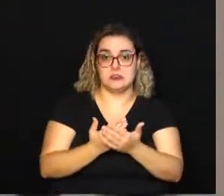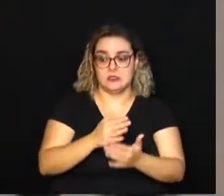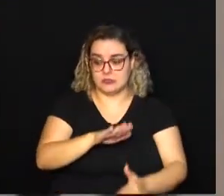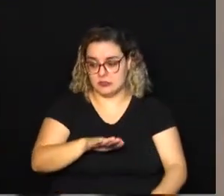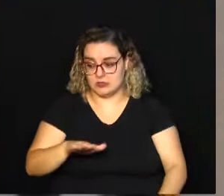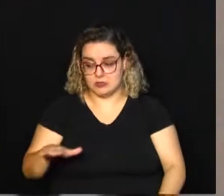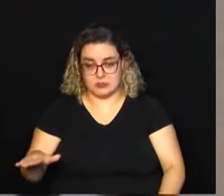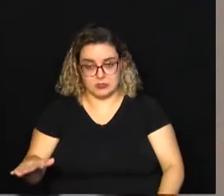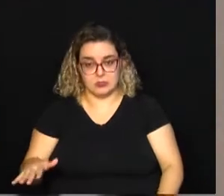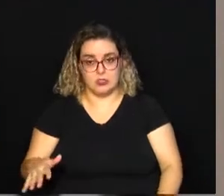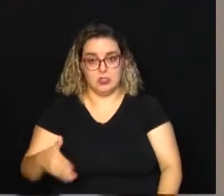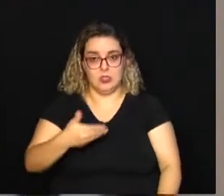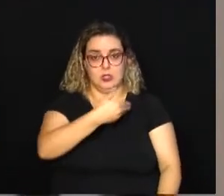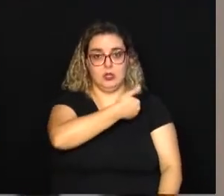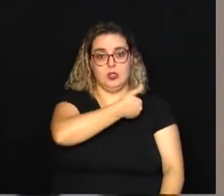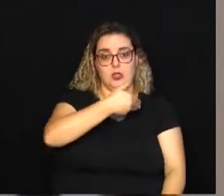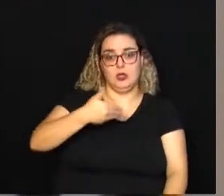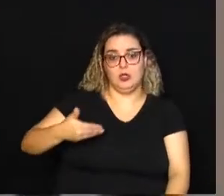pública,